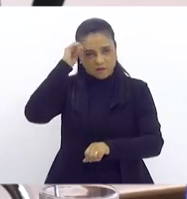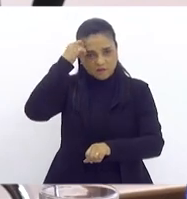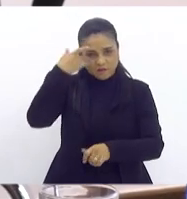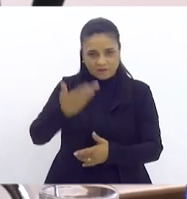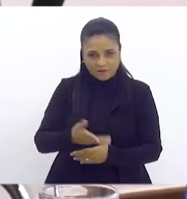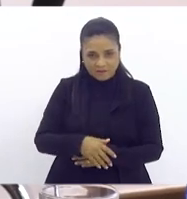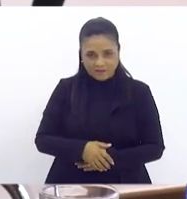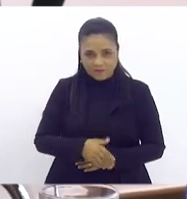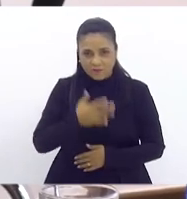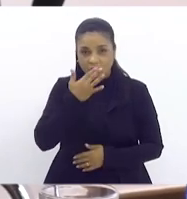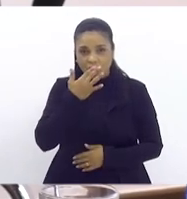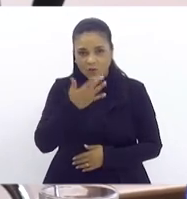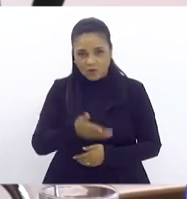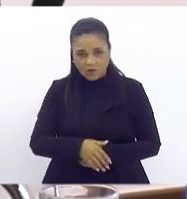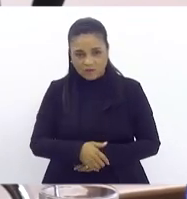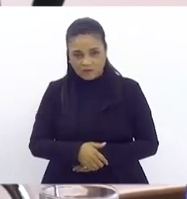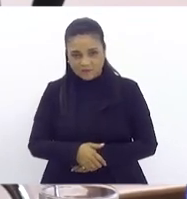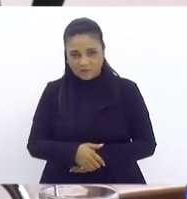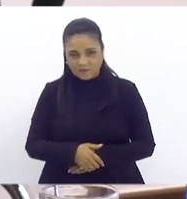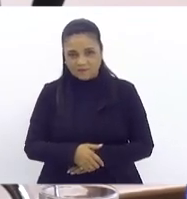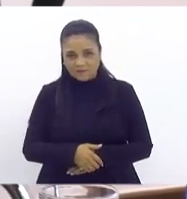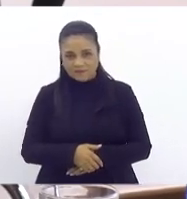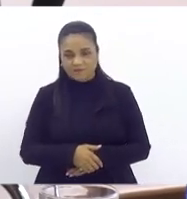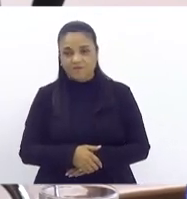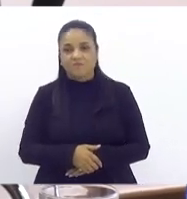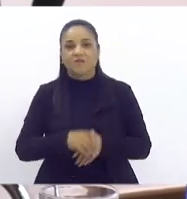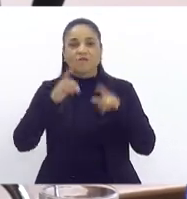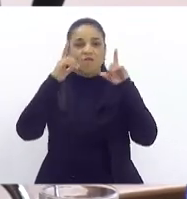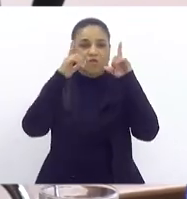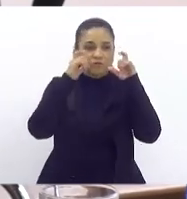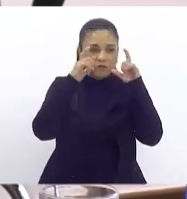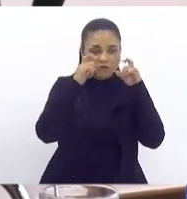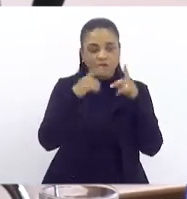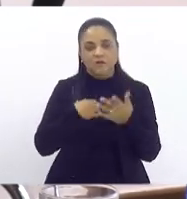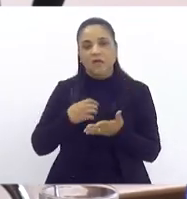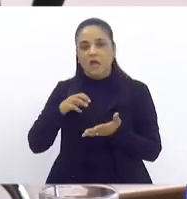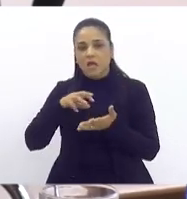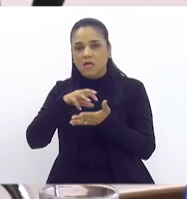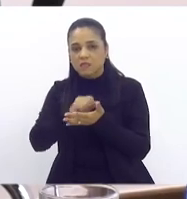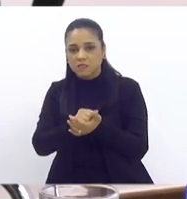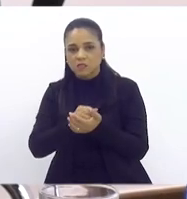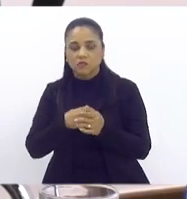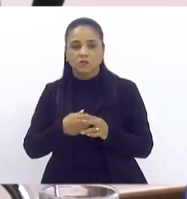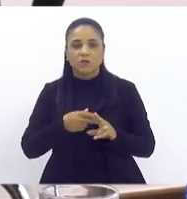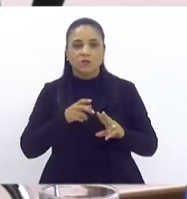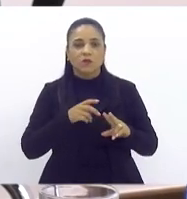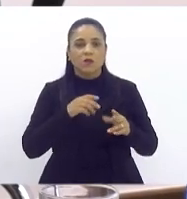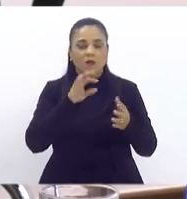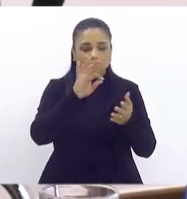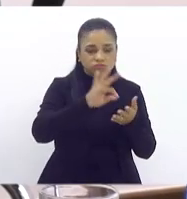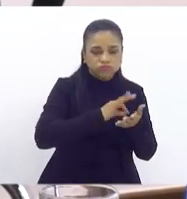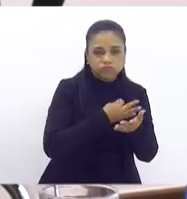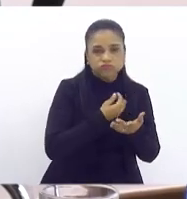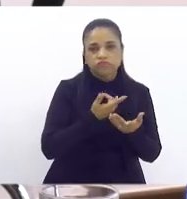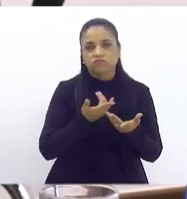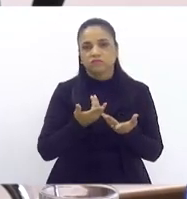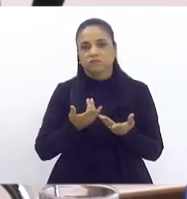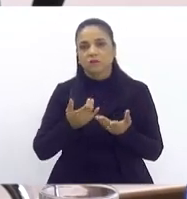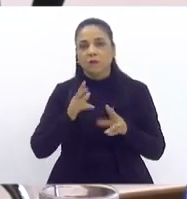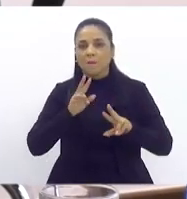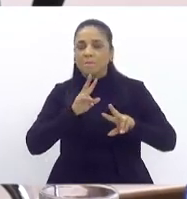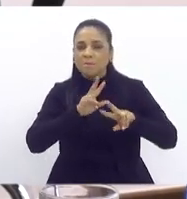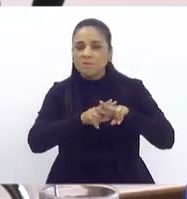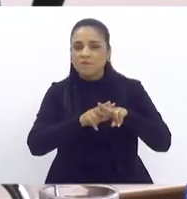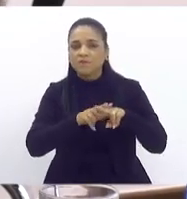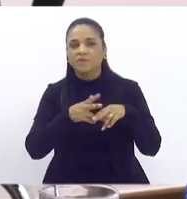alguém e daí começa tudo colhe-se fotografia registra faz autuações eh faz-se prisões